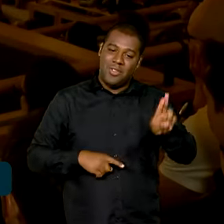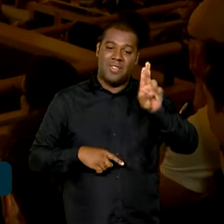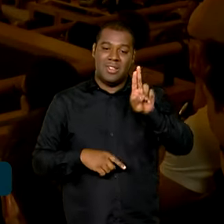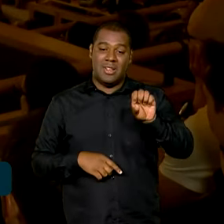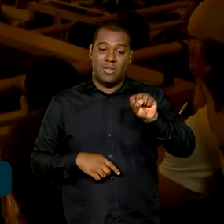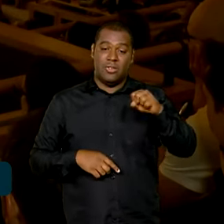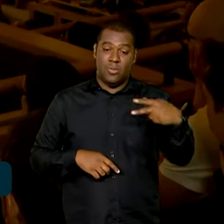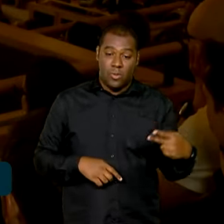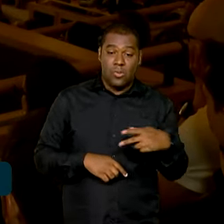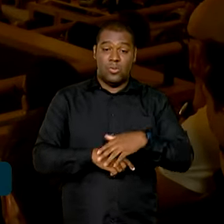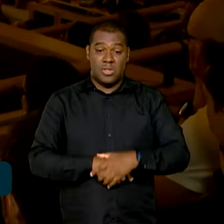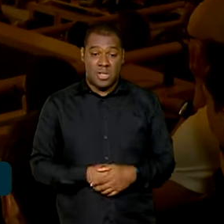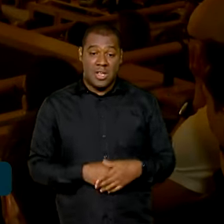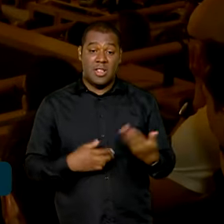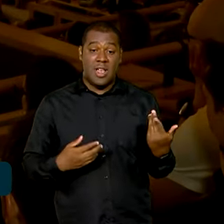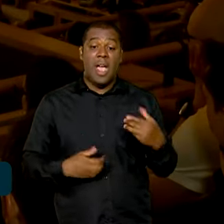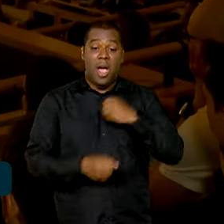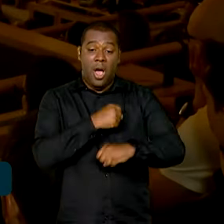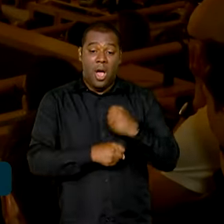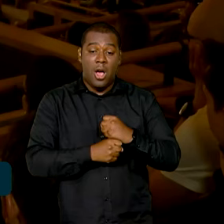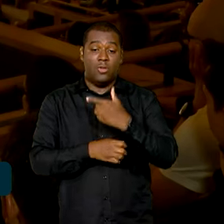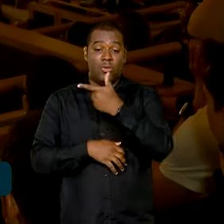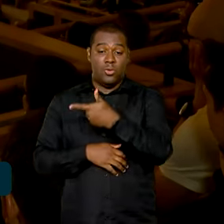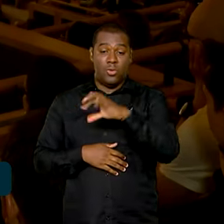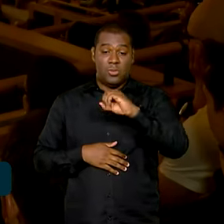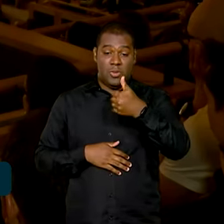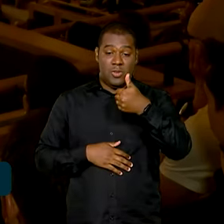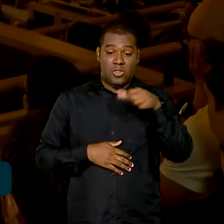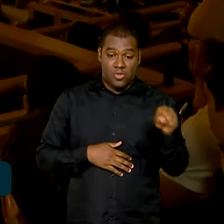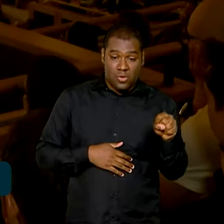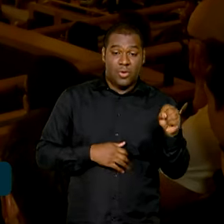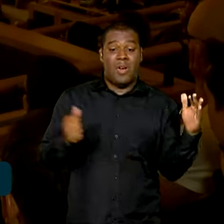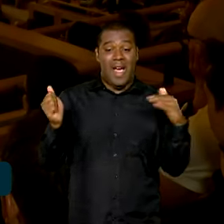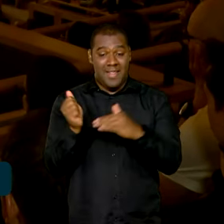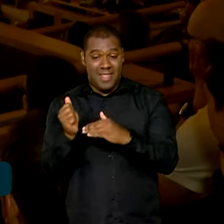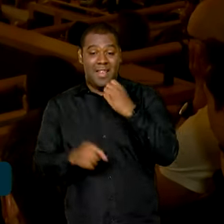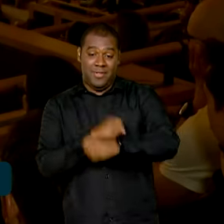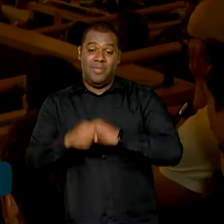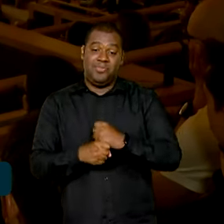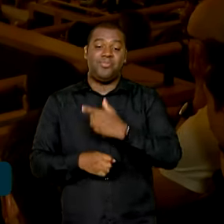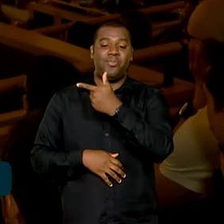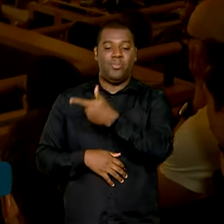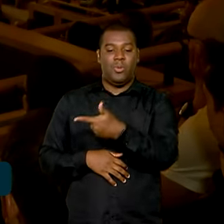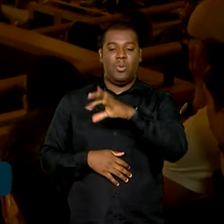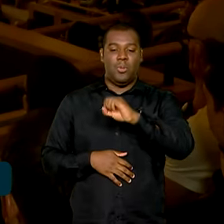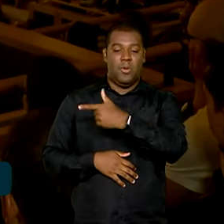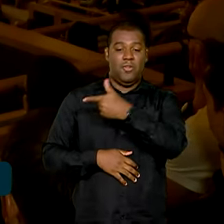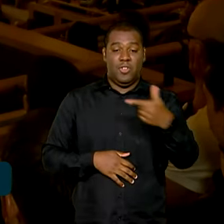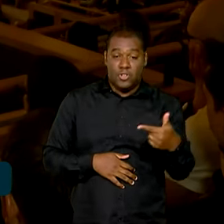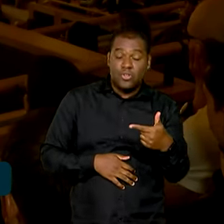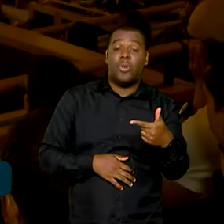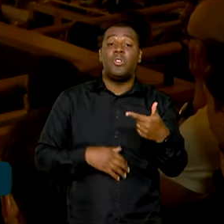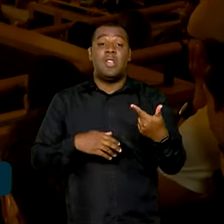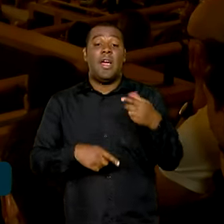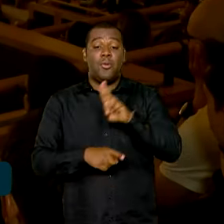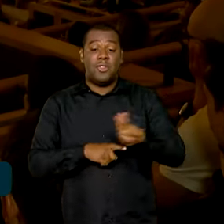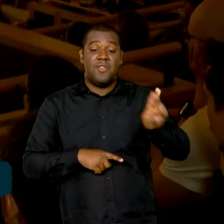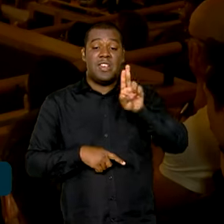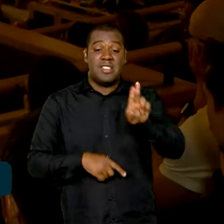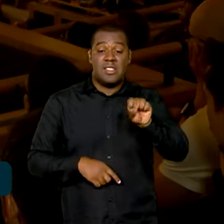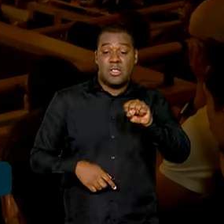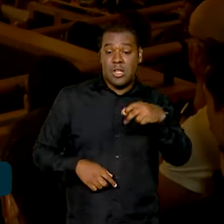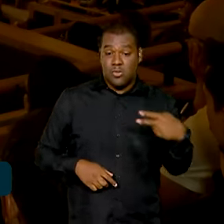no mundo. Entre 2018 e 2022, foi responsável por cerca de 20% da